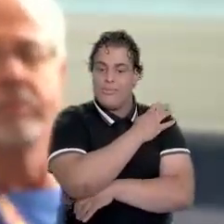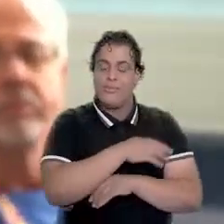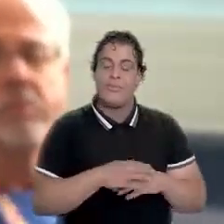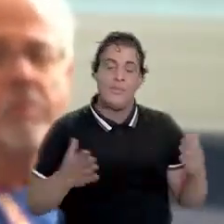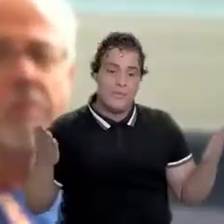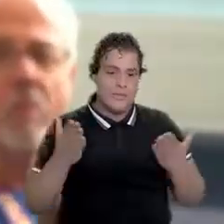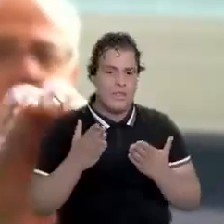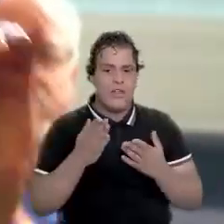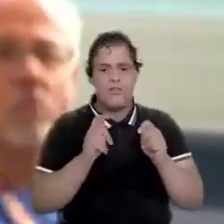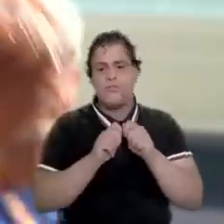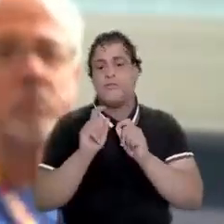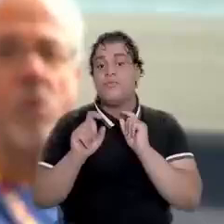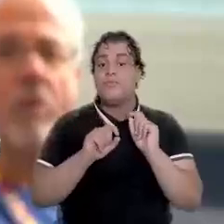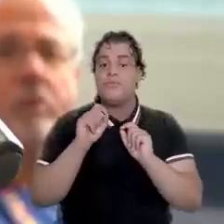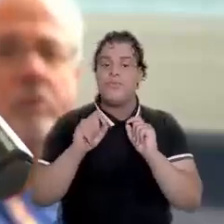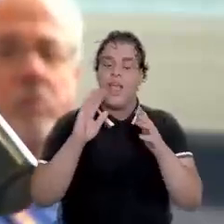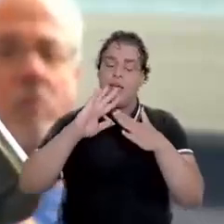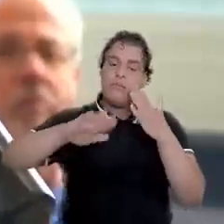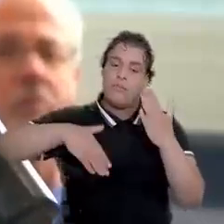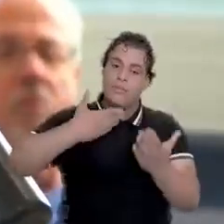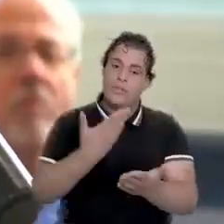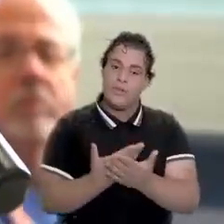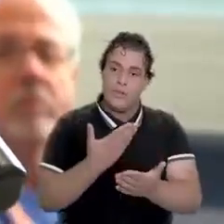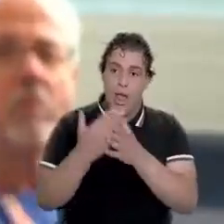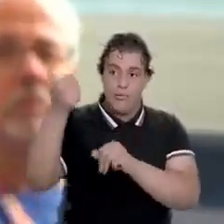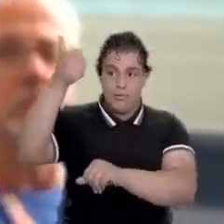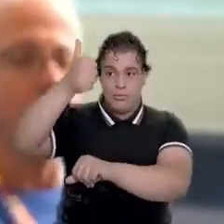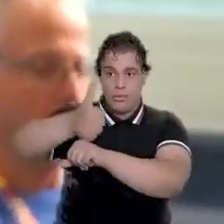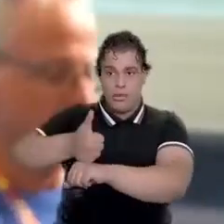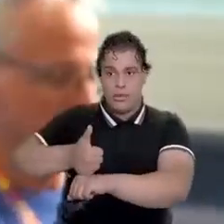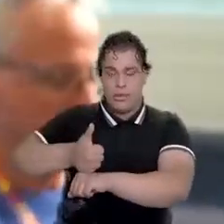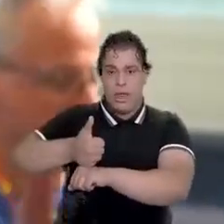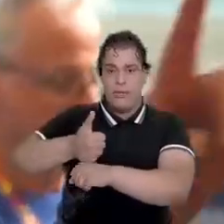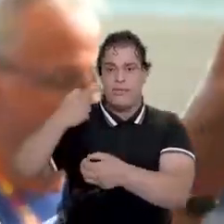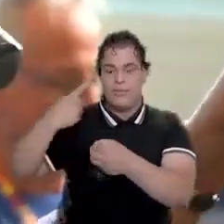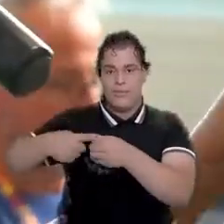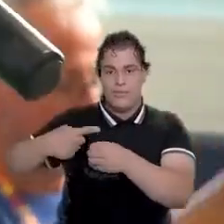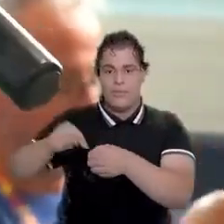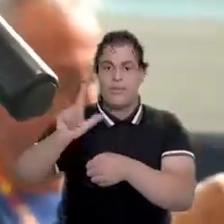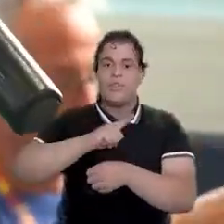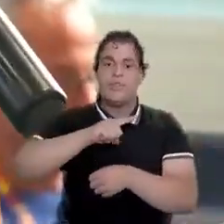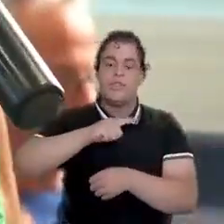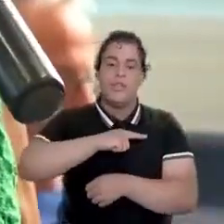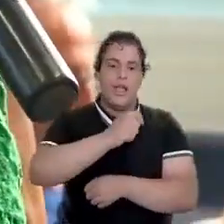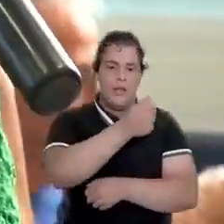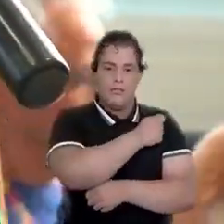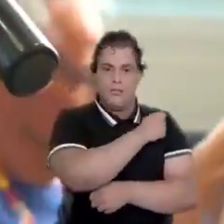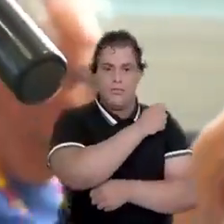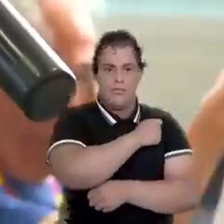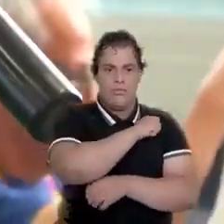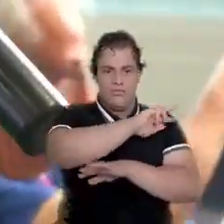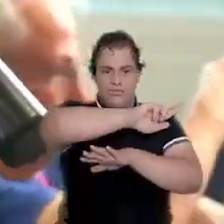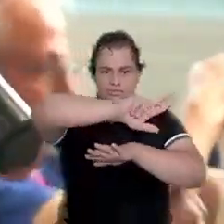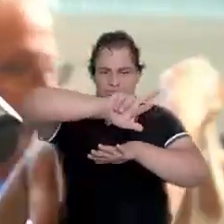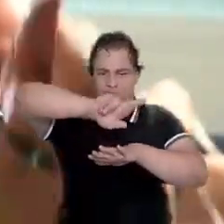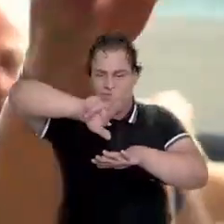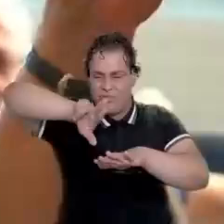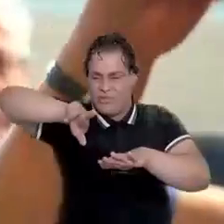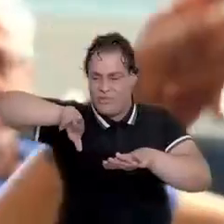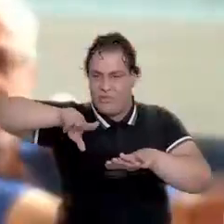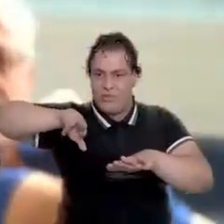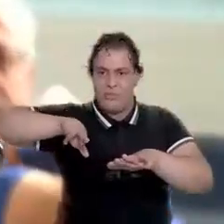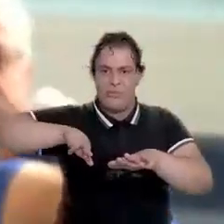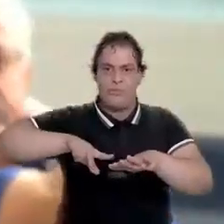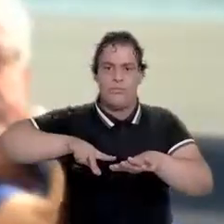fiz? Era uma escola no centro da cidade que tinha alunos de todas as cidades, de